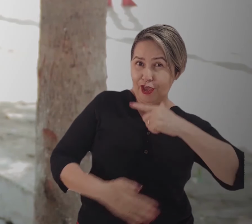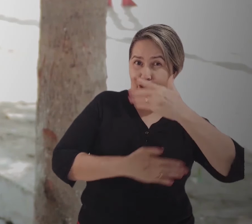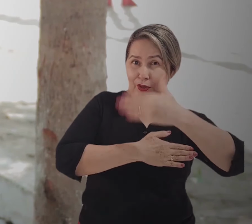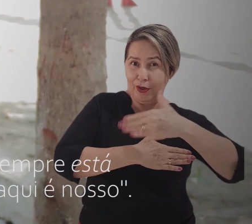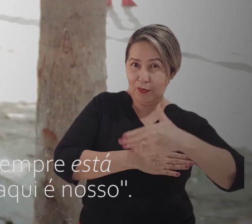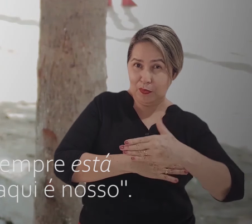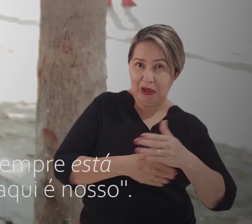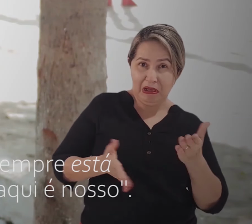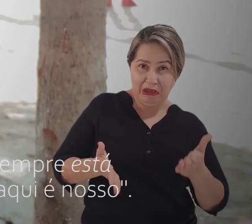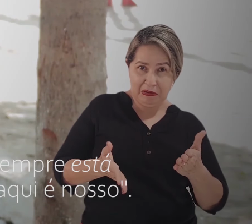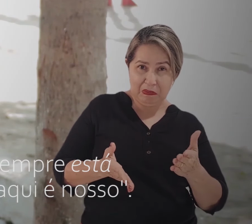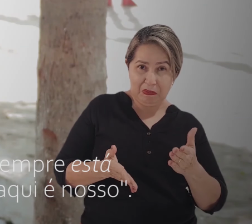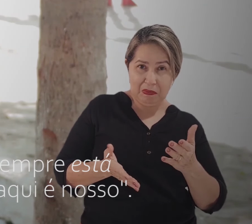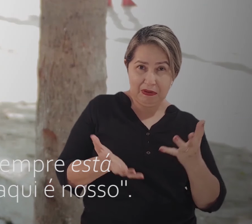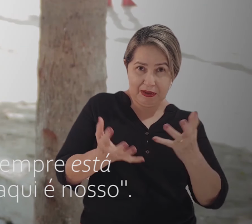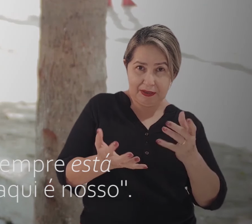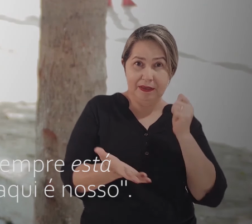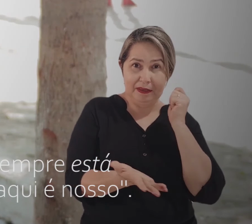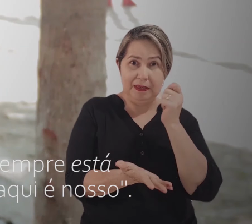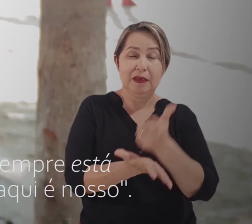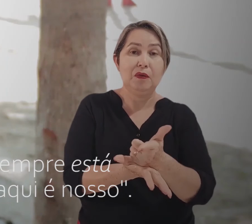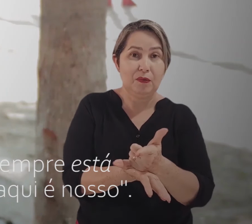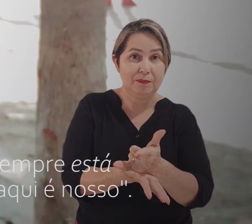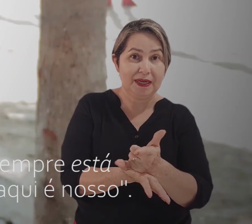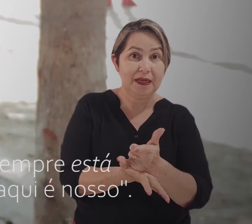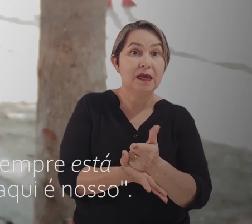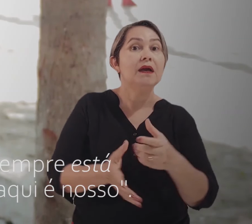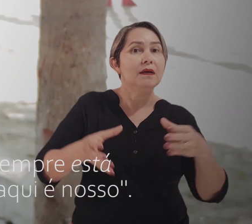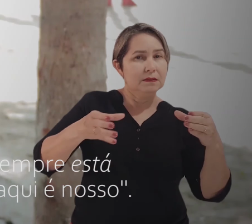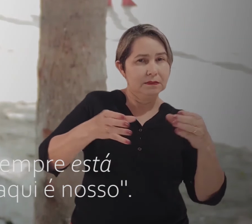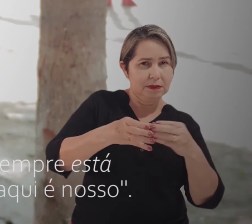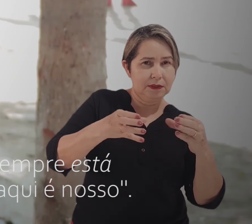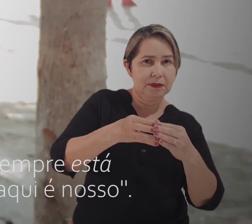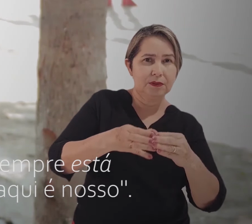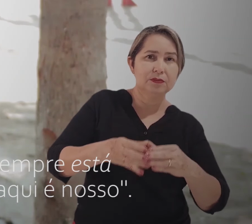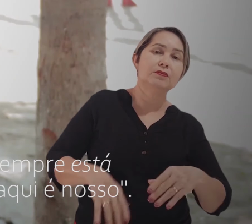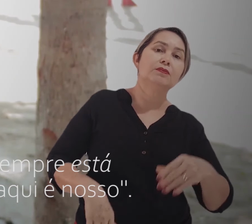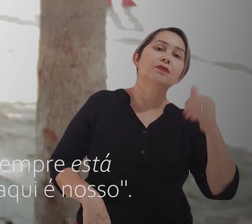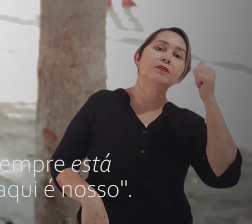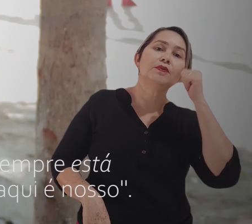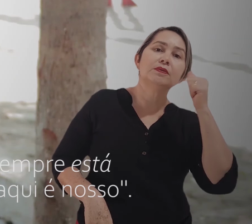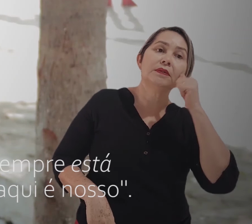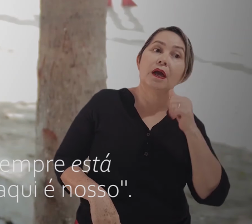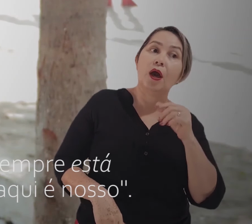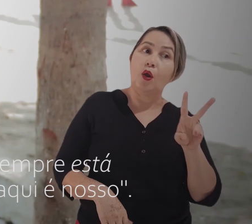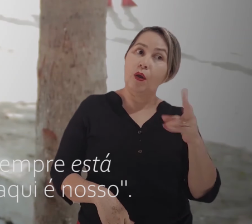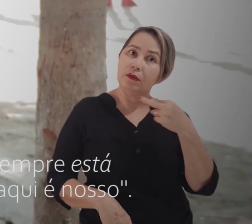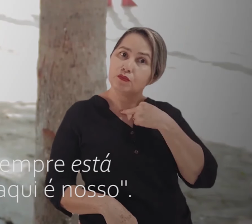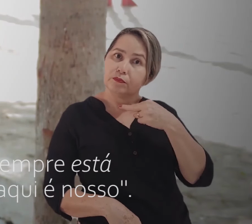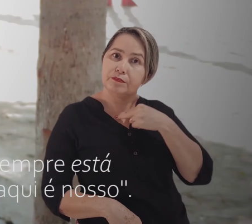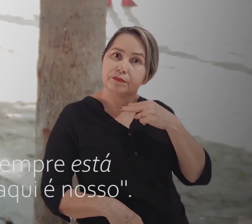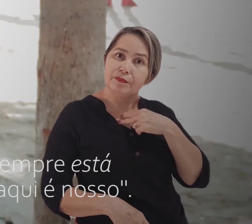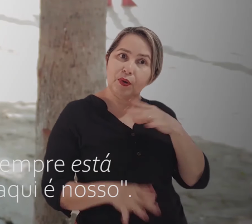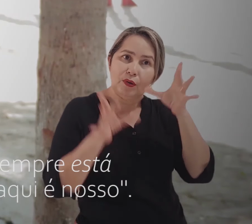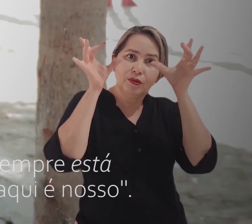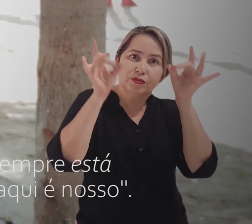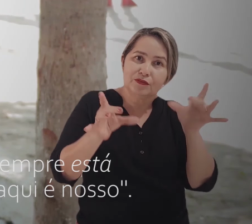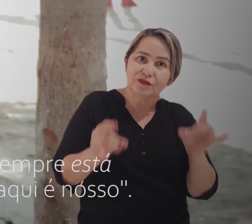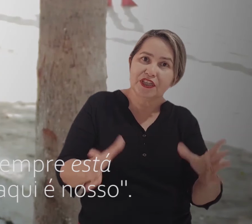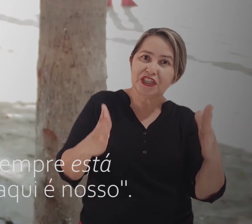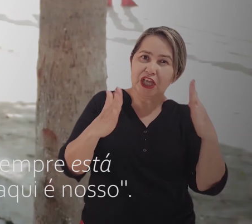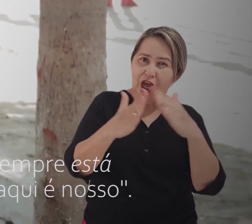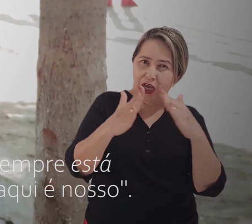comprar. Aí eu sempre falo com o nosso... A gente tem um grupo de mulheres, a gente sempre está falando, não venda suas casas. Isso aqui é nosso. Agora